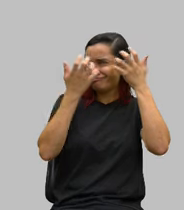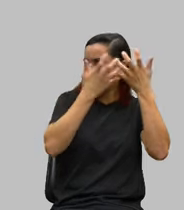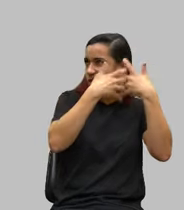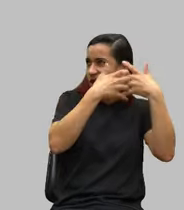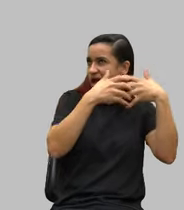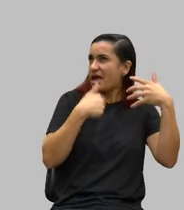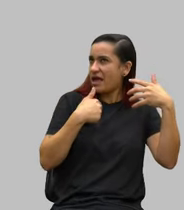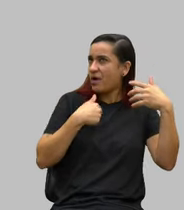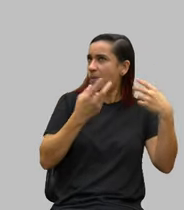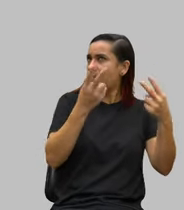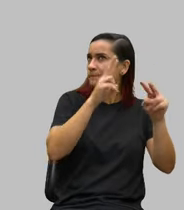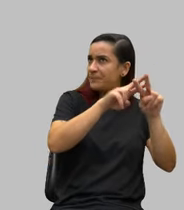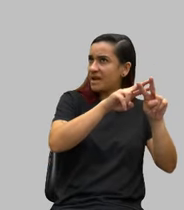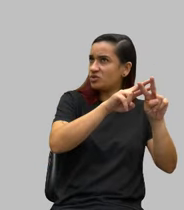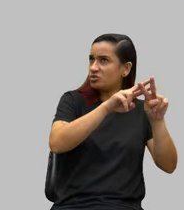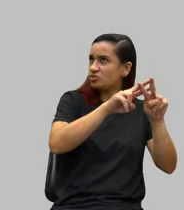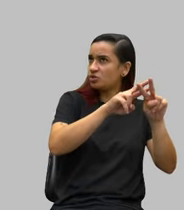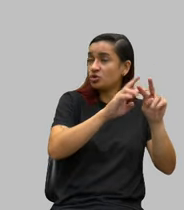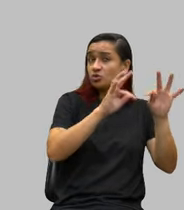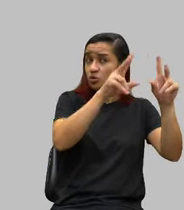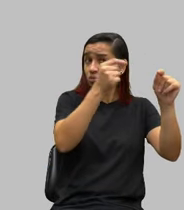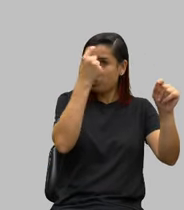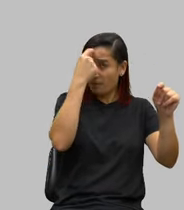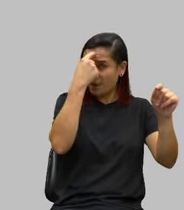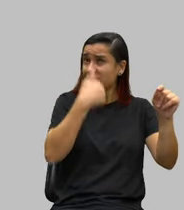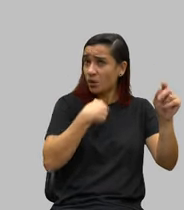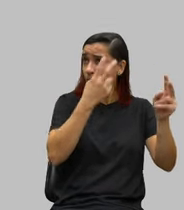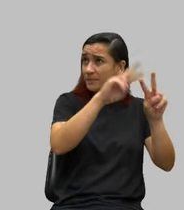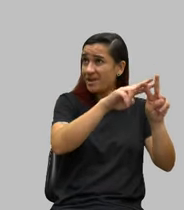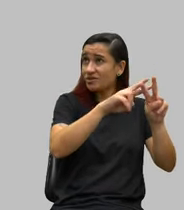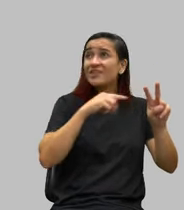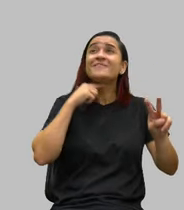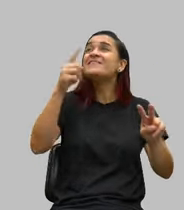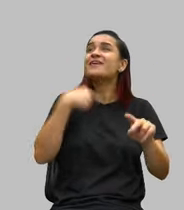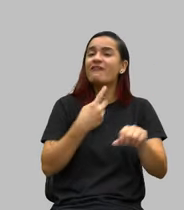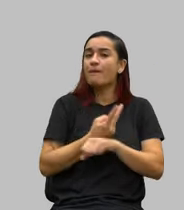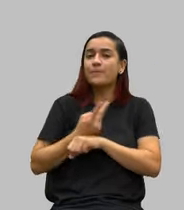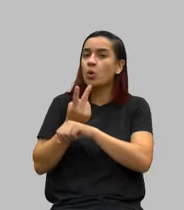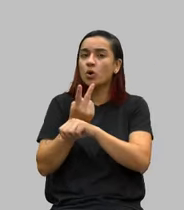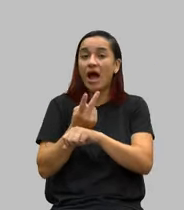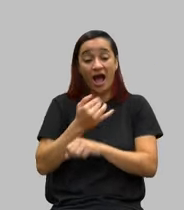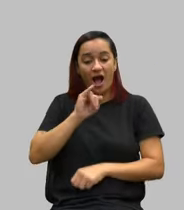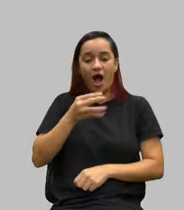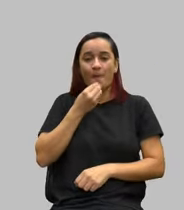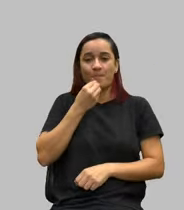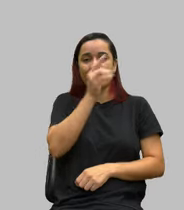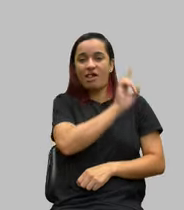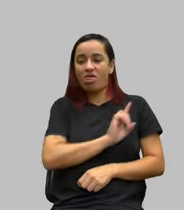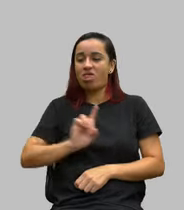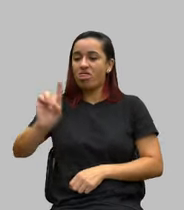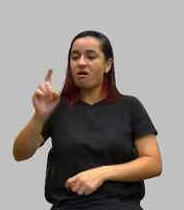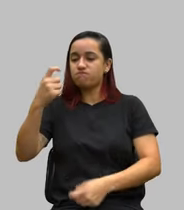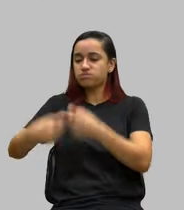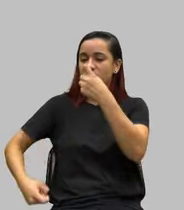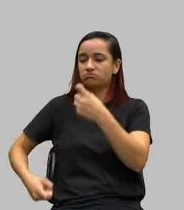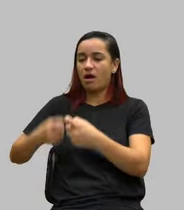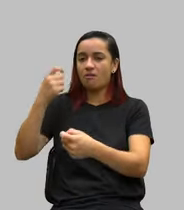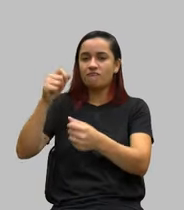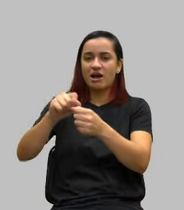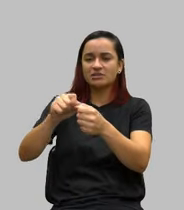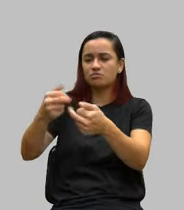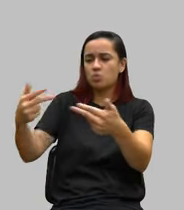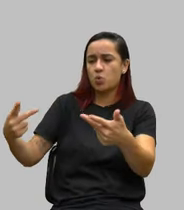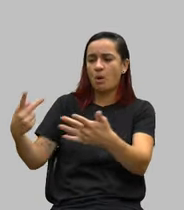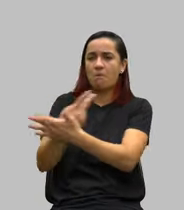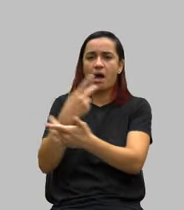preso se eu tô preso ninguém vai me procurar ele aproveitava sainha e praticou cinco estos já apurado pela Polícia Civil durante a